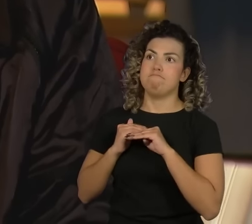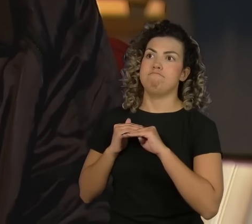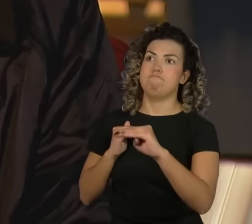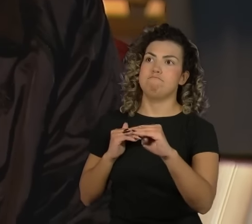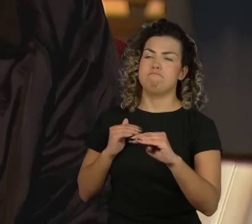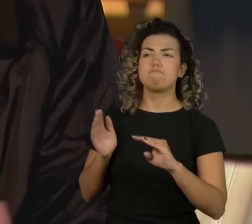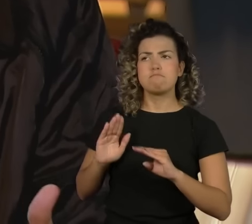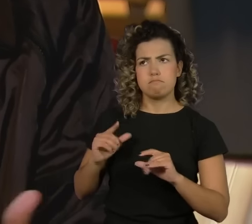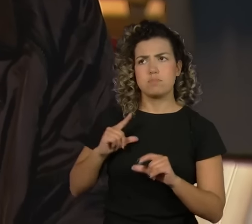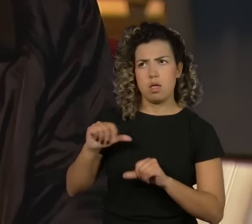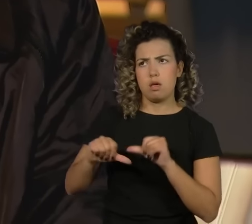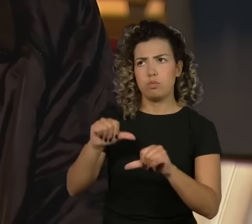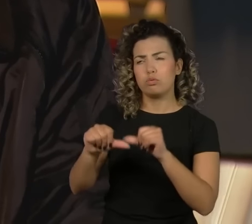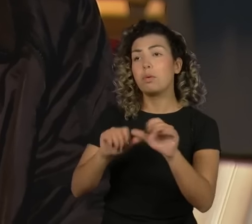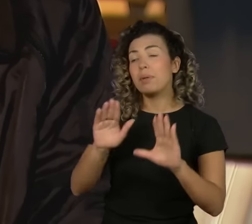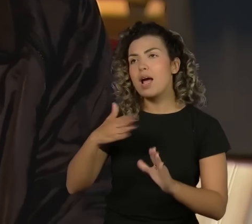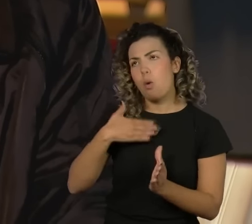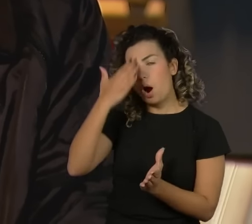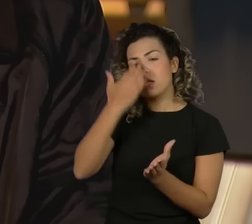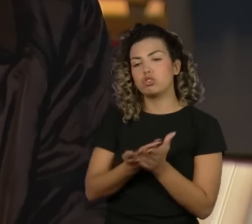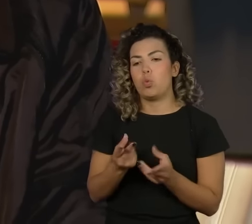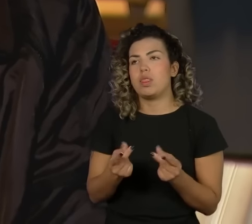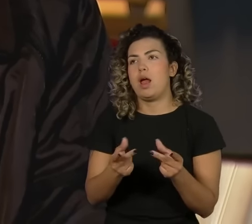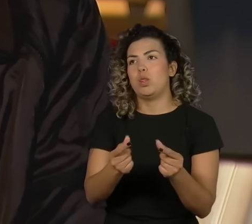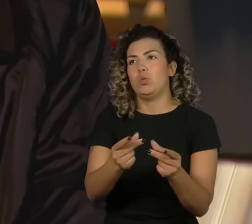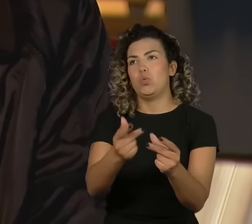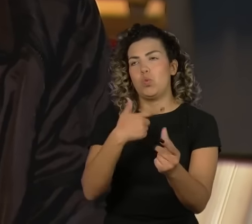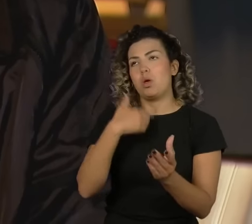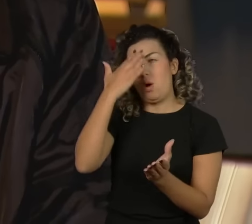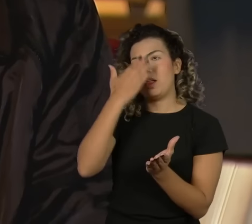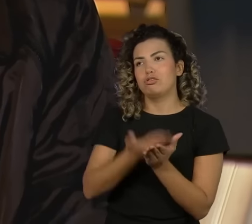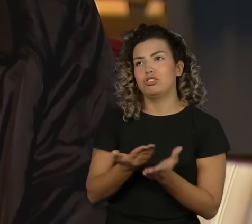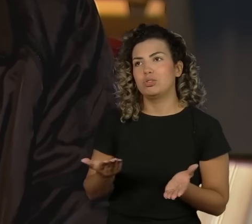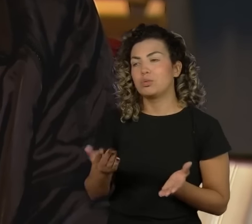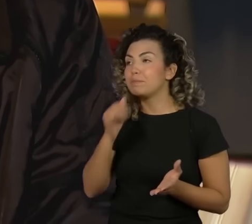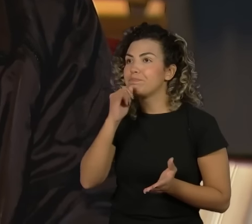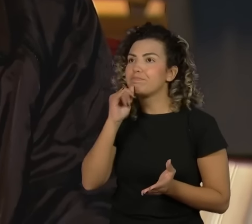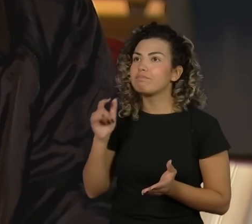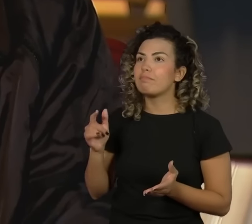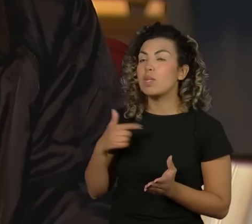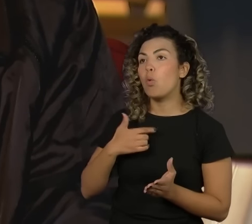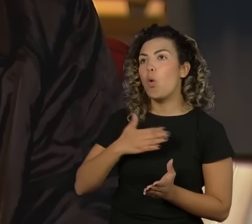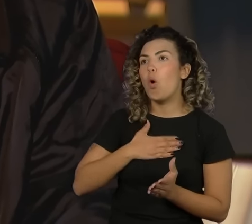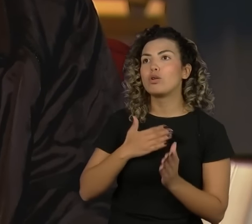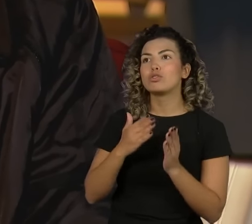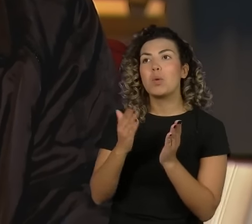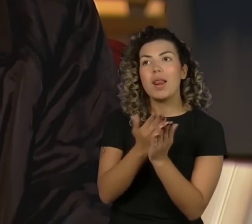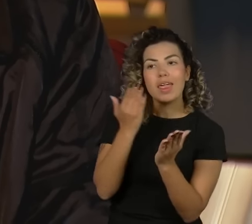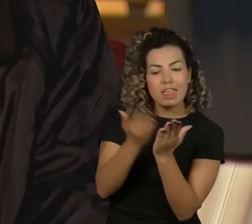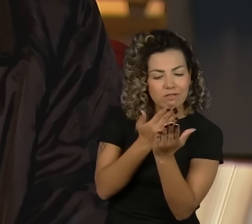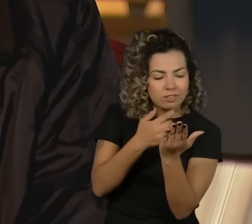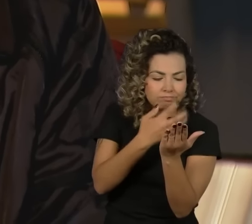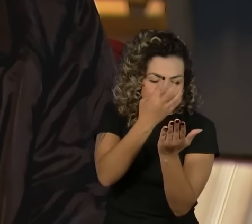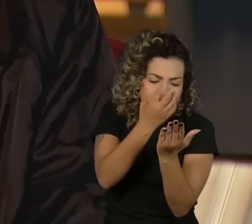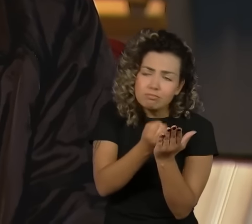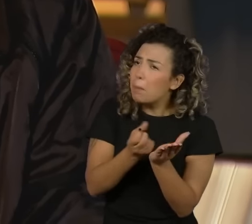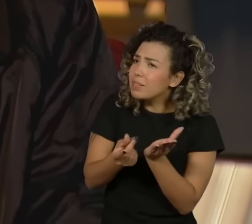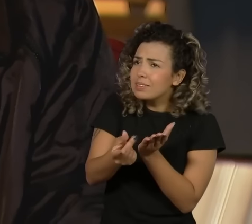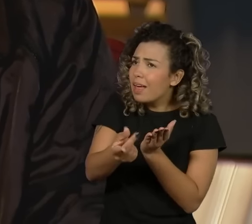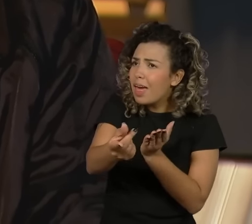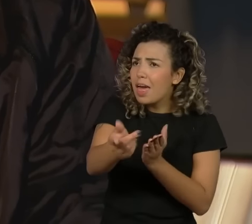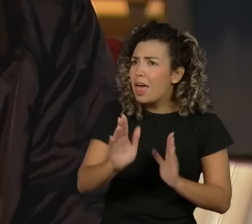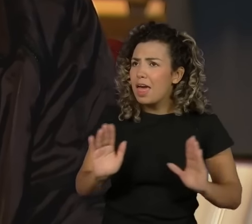é? Mas eu acredito na eternidade, na literatura, entendeu? A minha paixão por bibliotecas é eterna. A